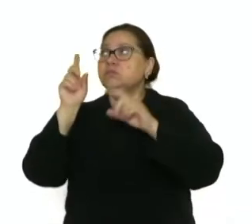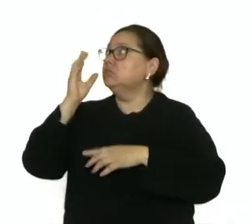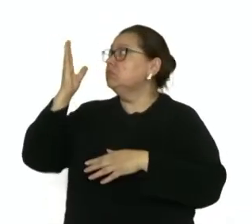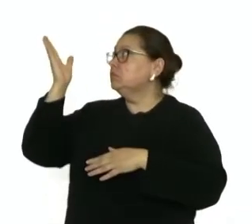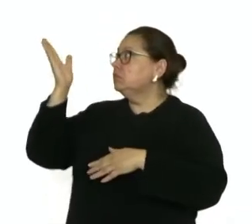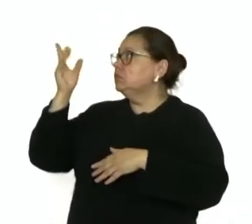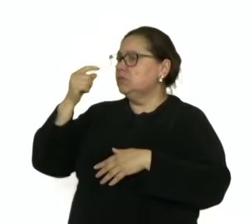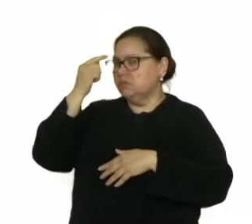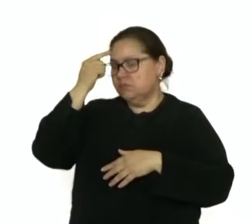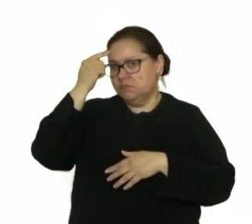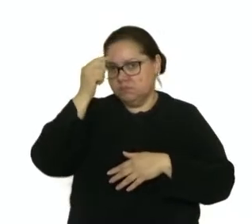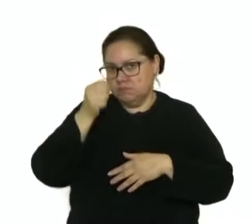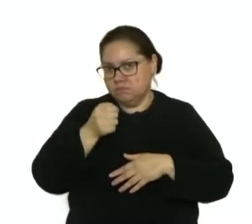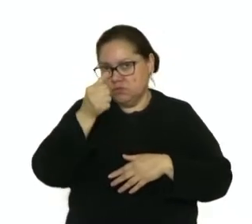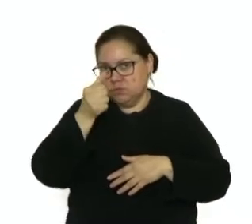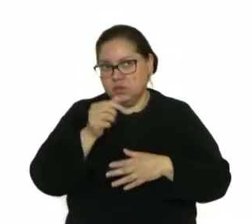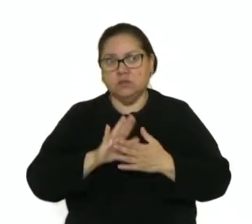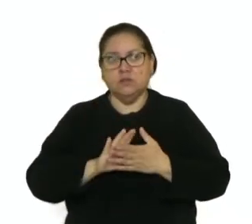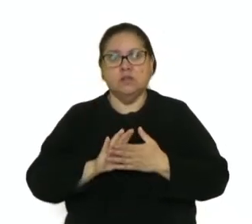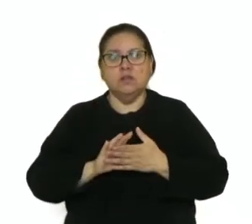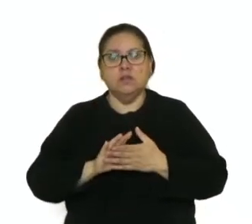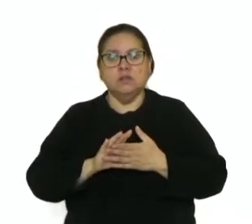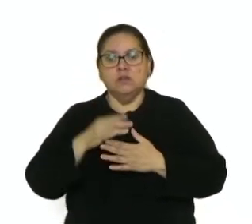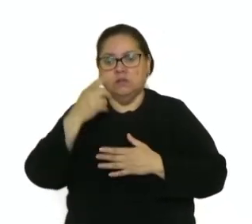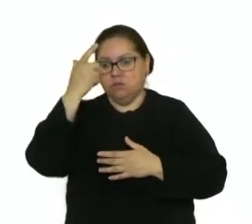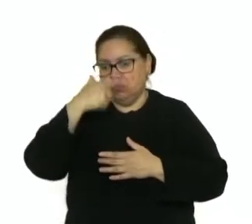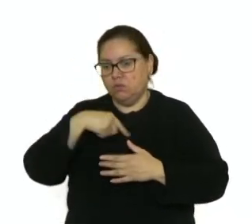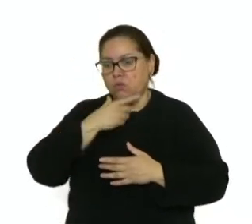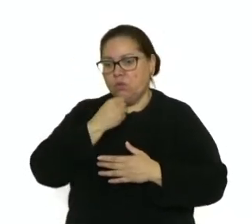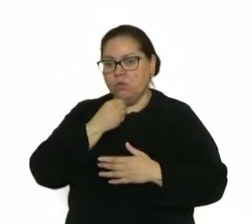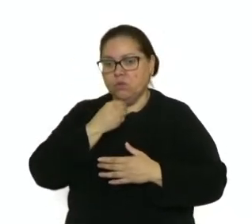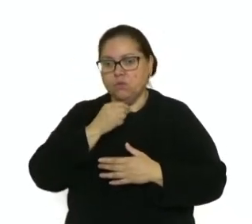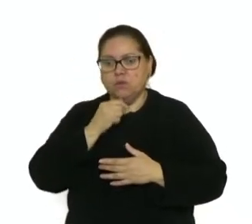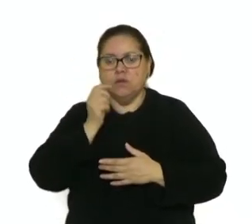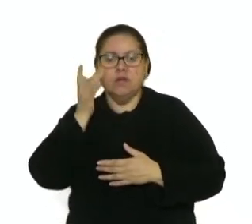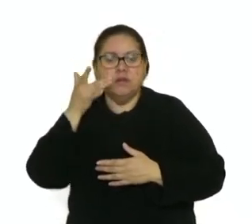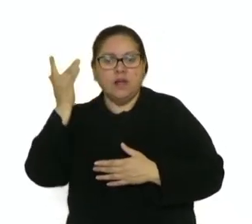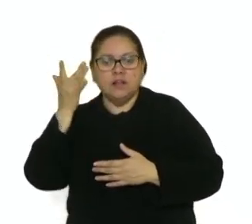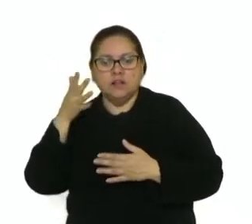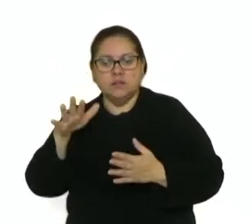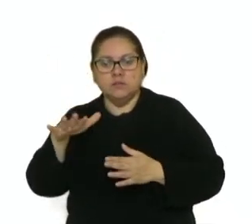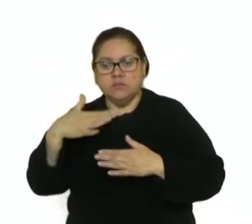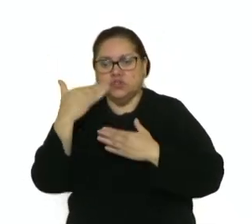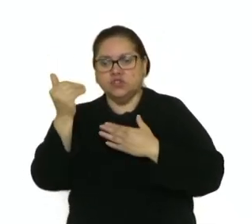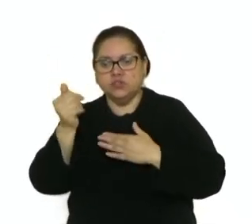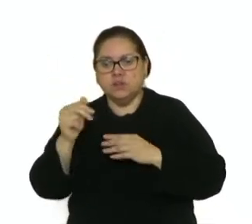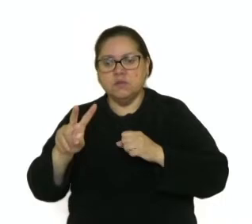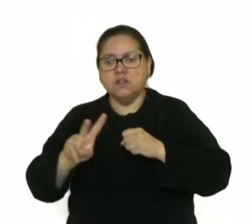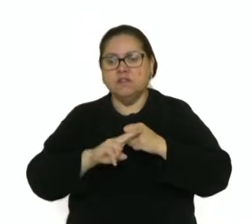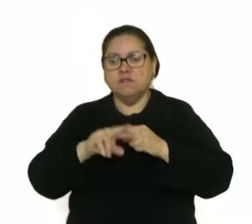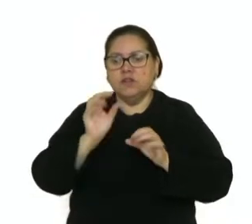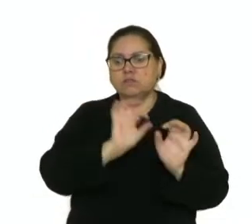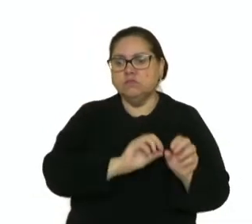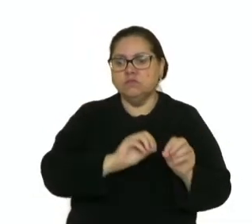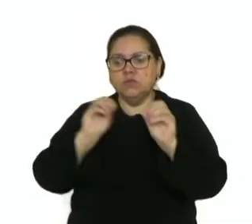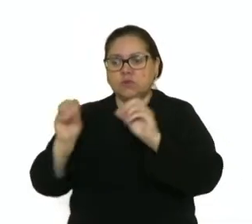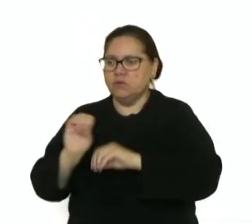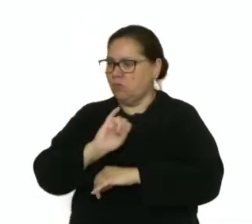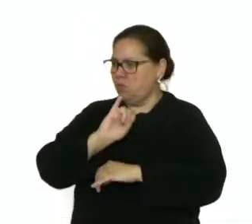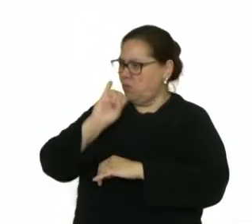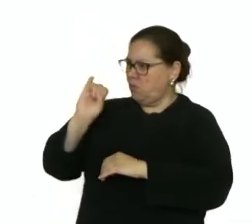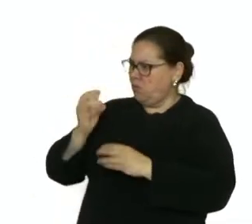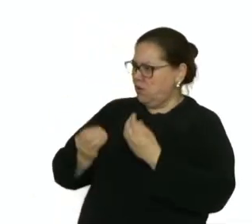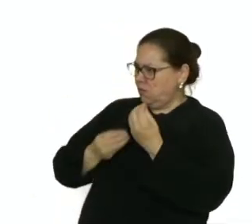né, para a gente refletir um pouquinho, né? O personagem diz assim, gata, me chama de verbo transitivo. Oi, né?